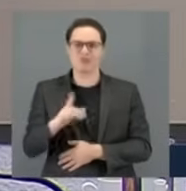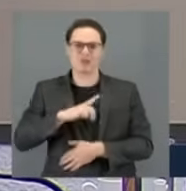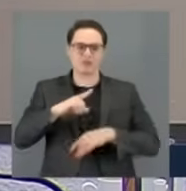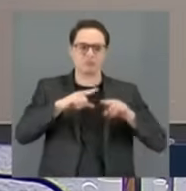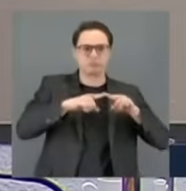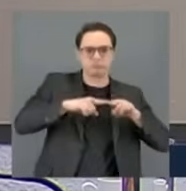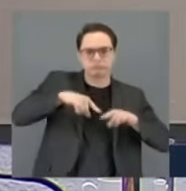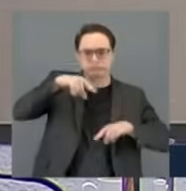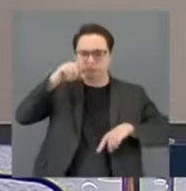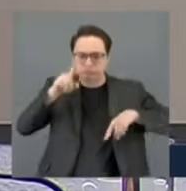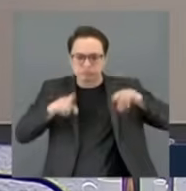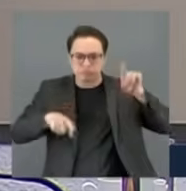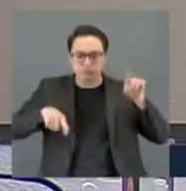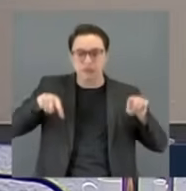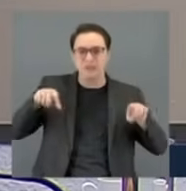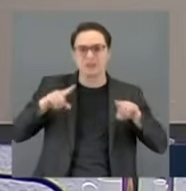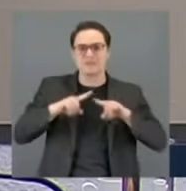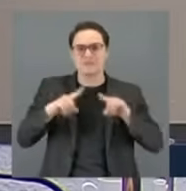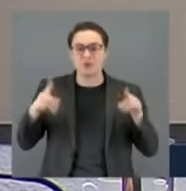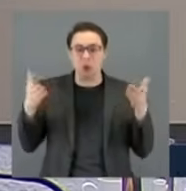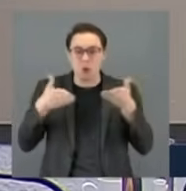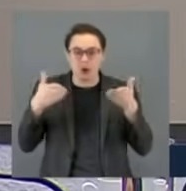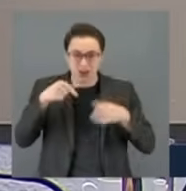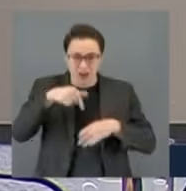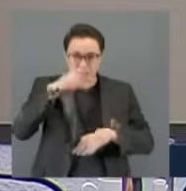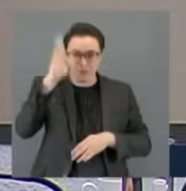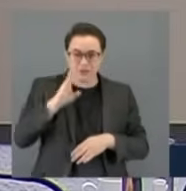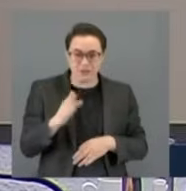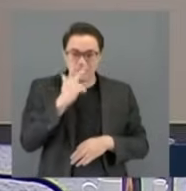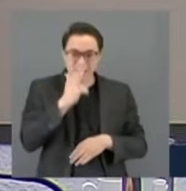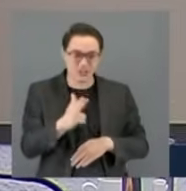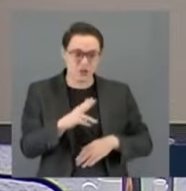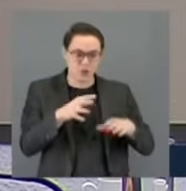e a direita é a maior perseguida hoje no Brasil,